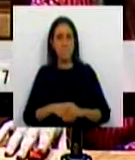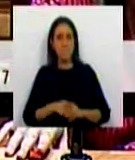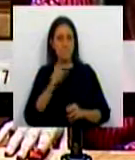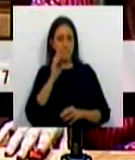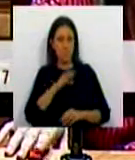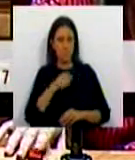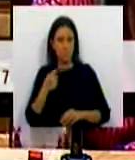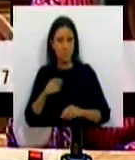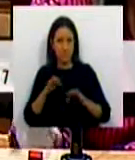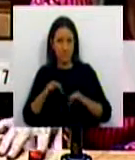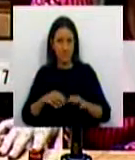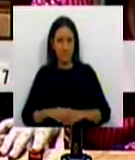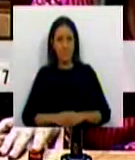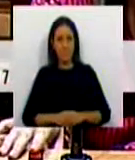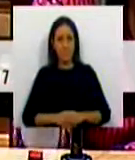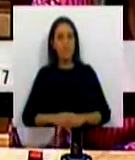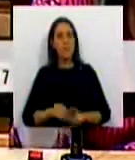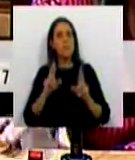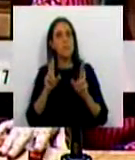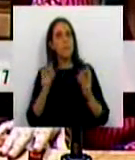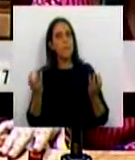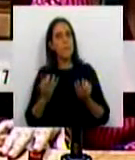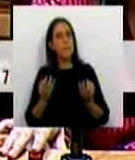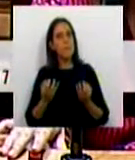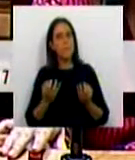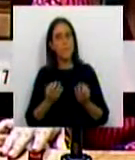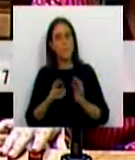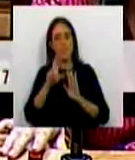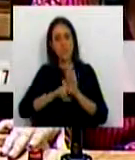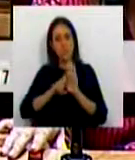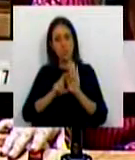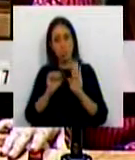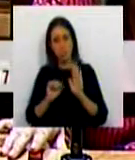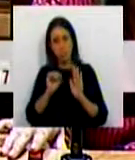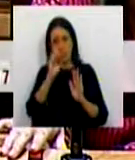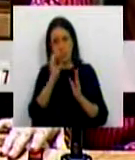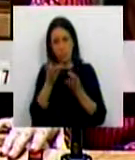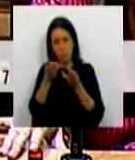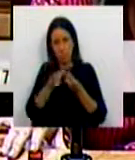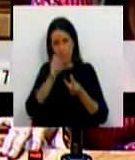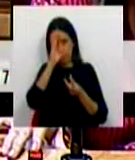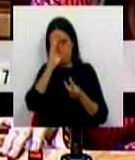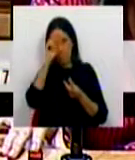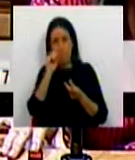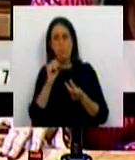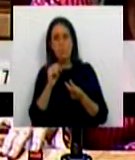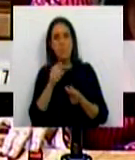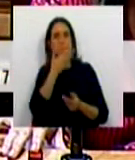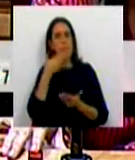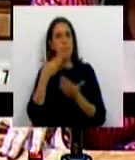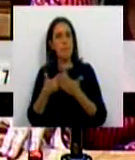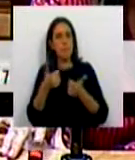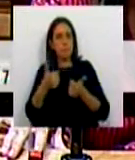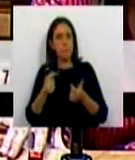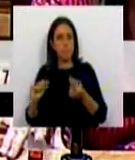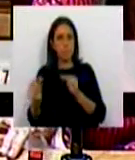Presidente. Espero, neste sentido, que o relatório do Orçamento de Estado seja útil para a discussão.